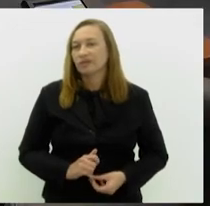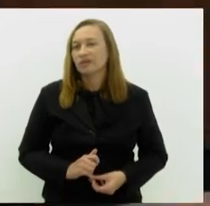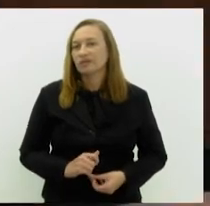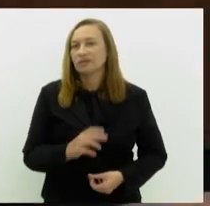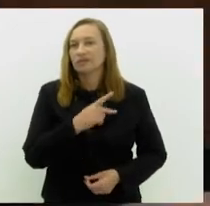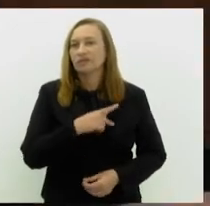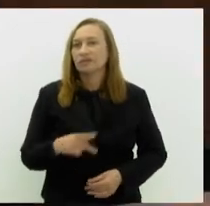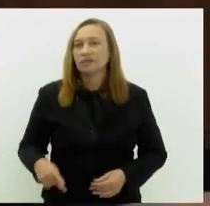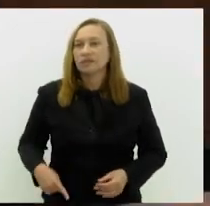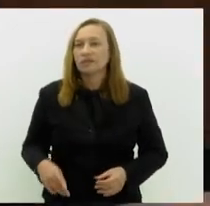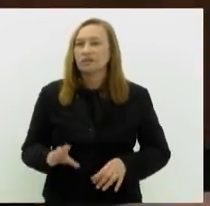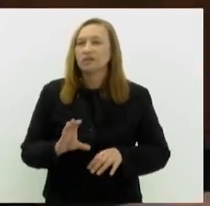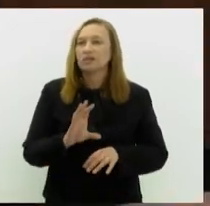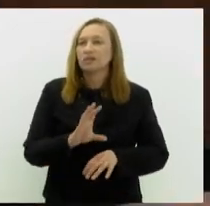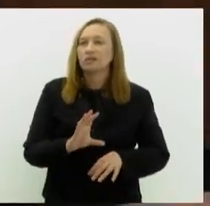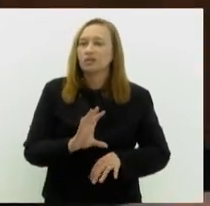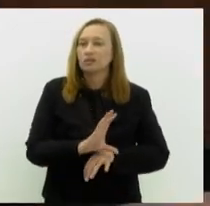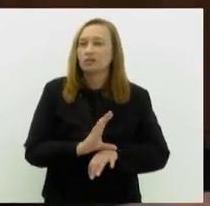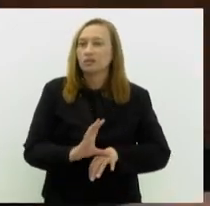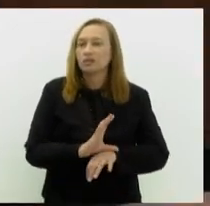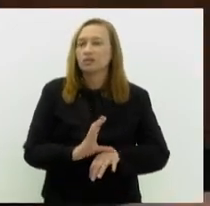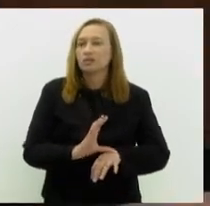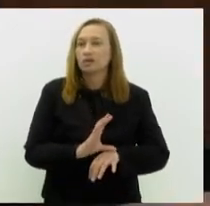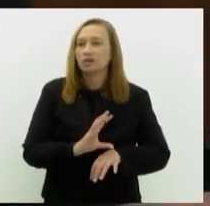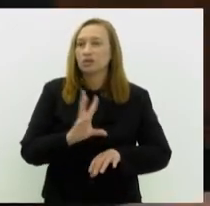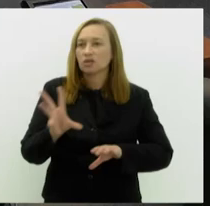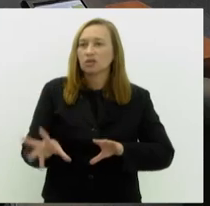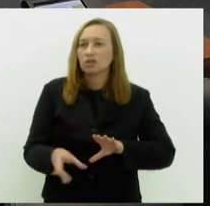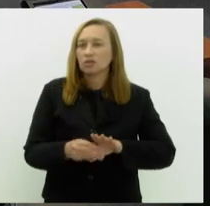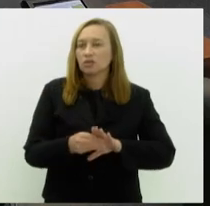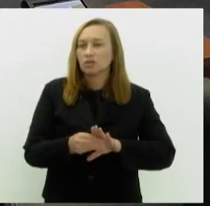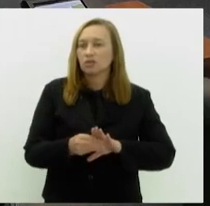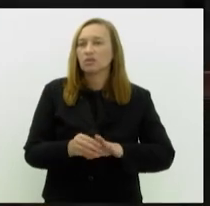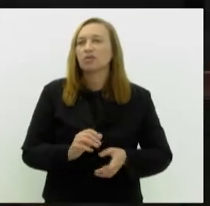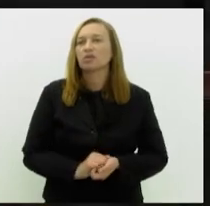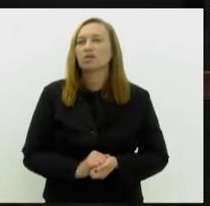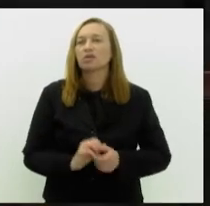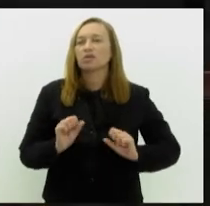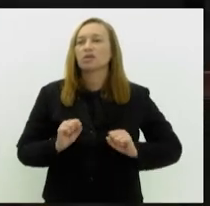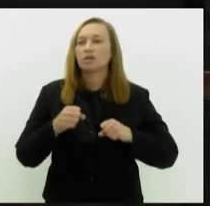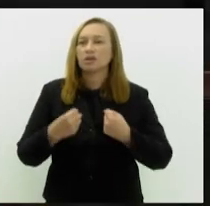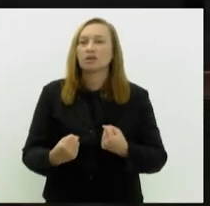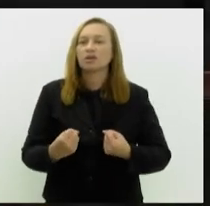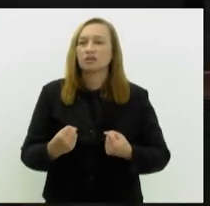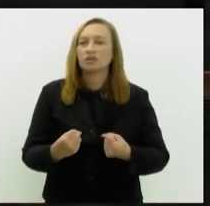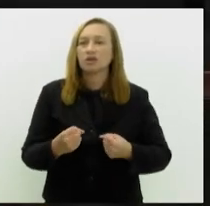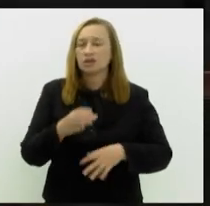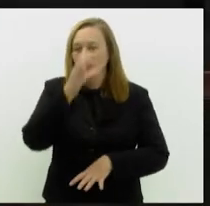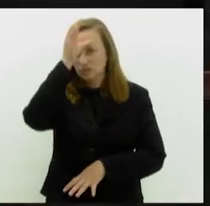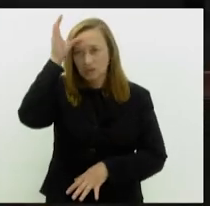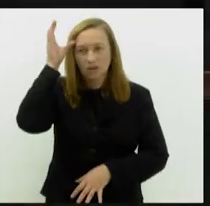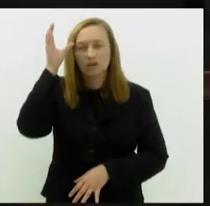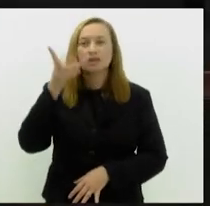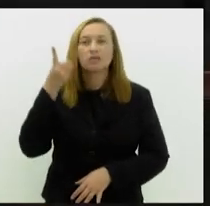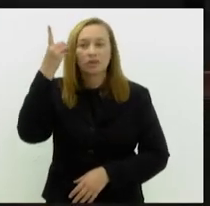Presidente, pela constitucionalidade com emendas. Pela Comissão de Defesa do Consumidor, deputado